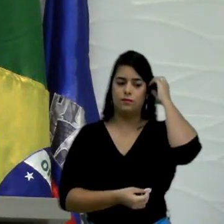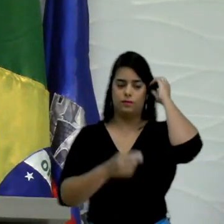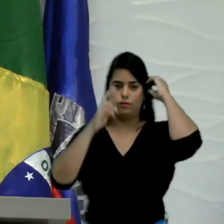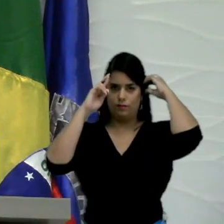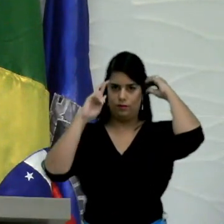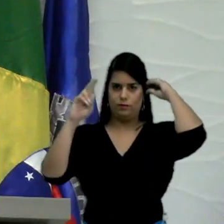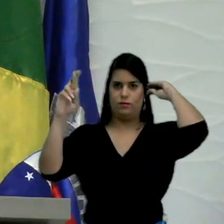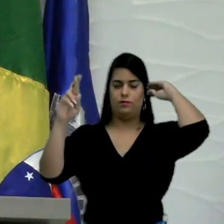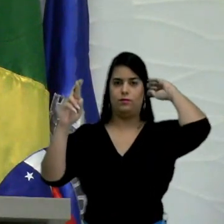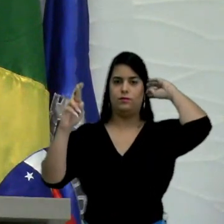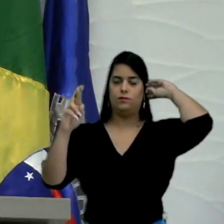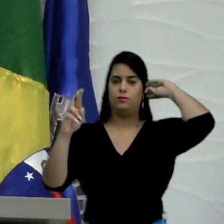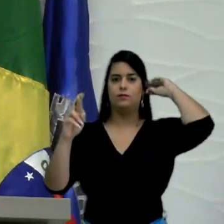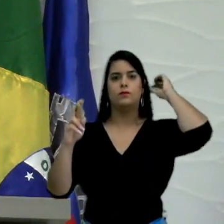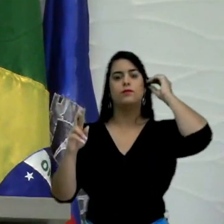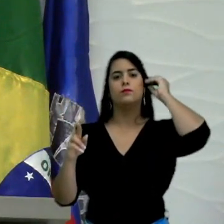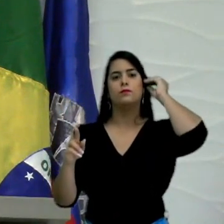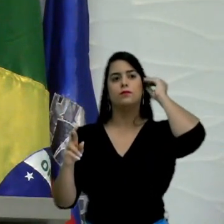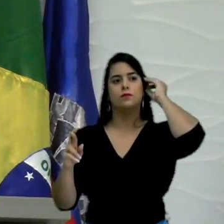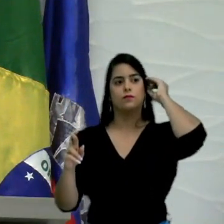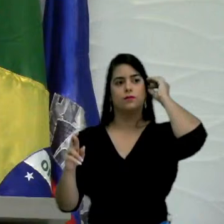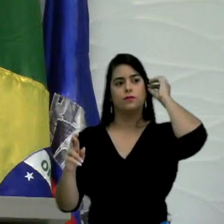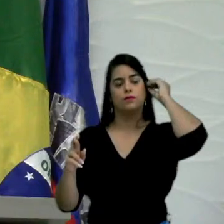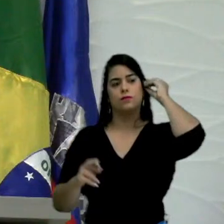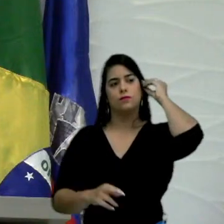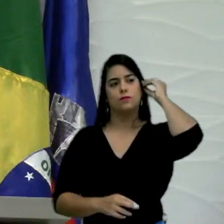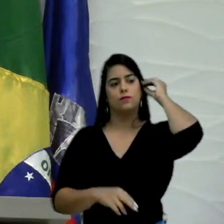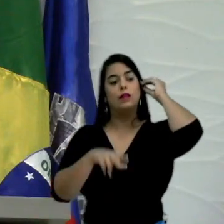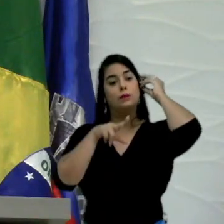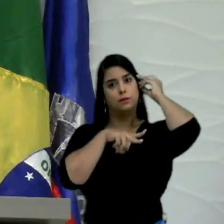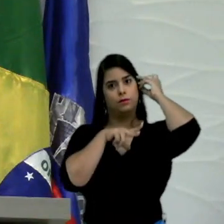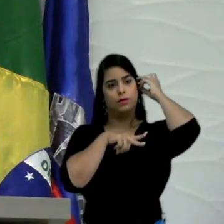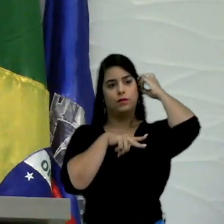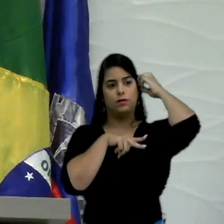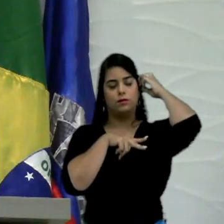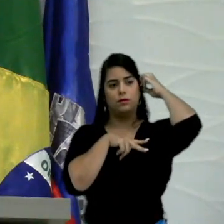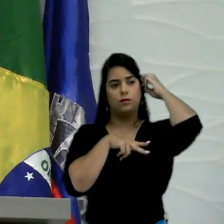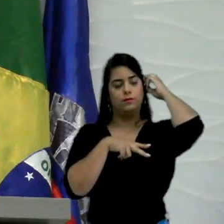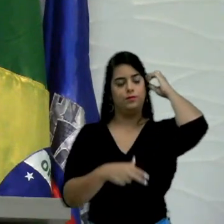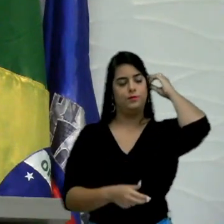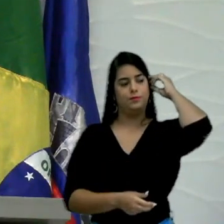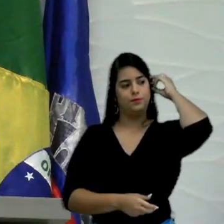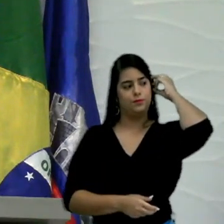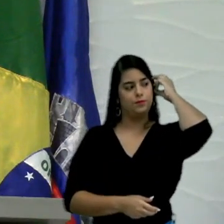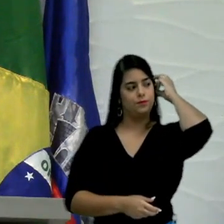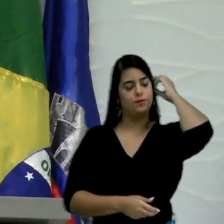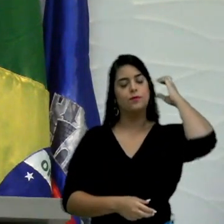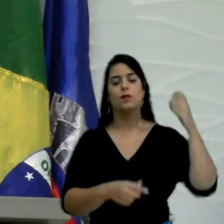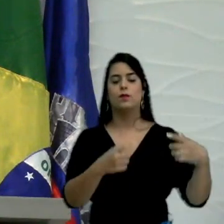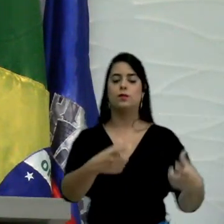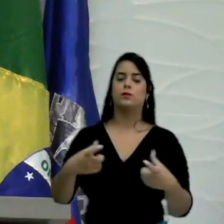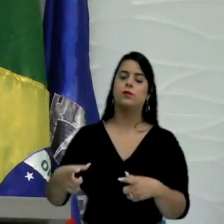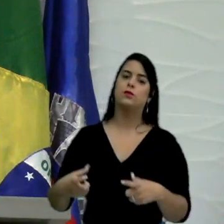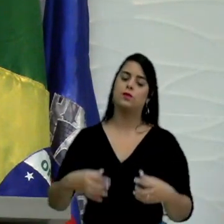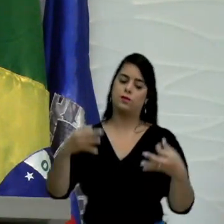e fornecer a água, privatize logo essa unidade para que o povo possa assim contar com o líquido. Porque tenho